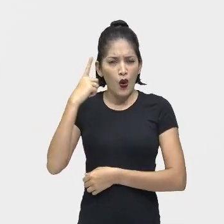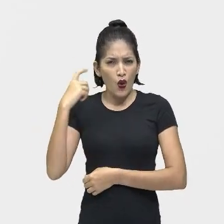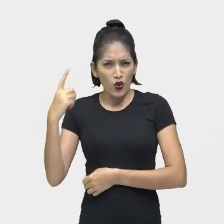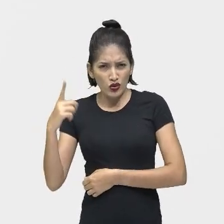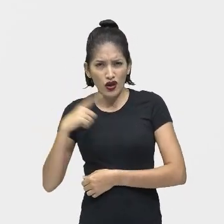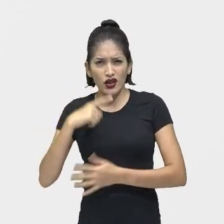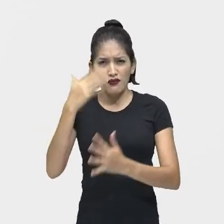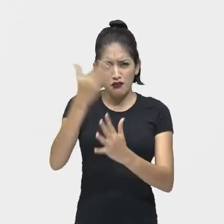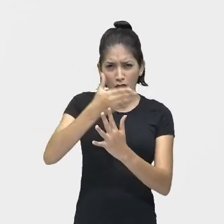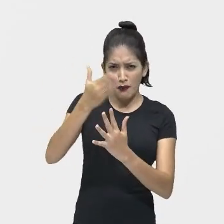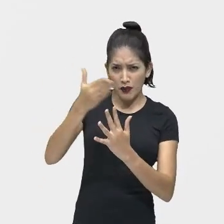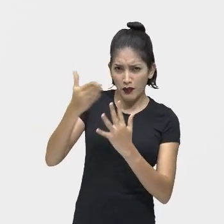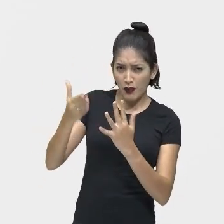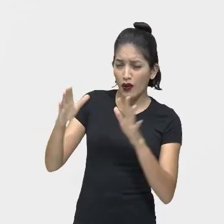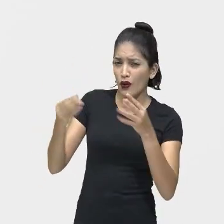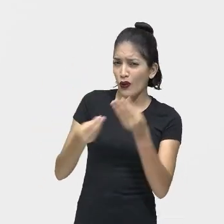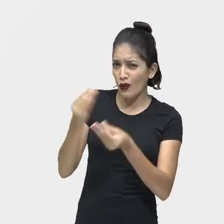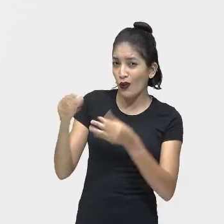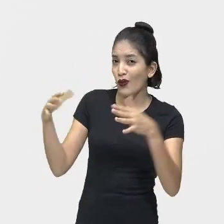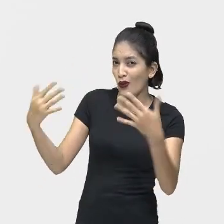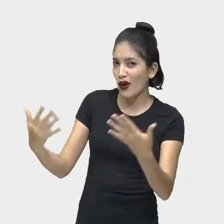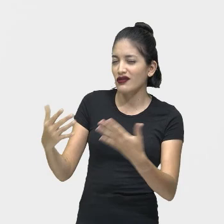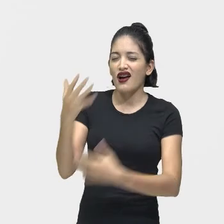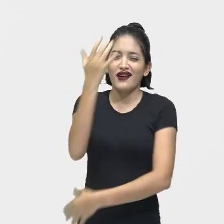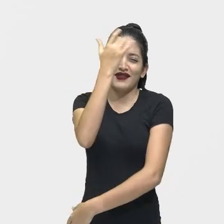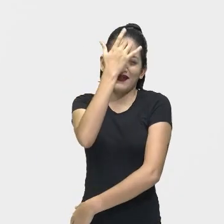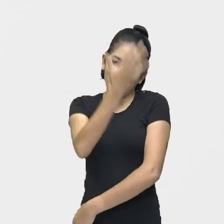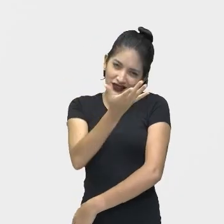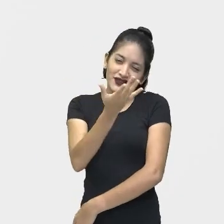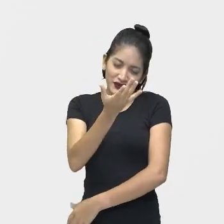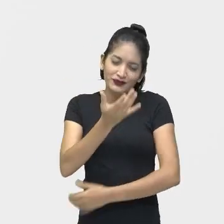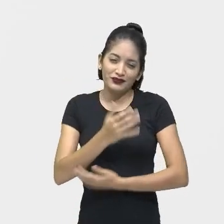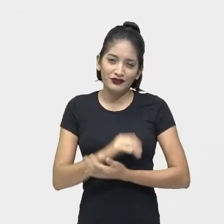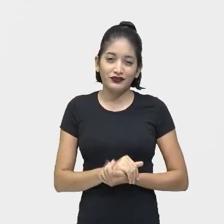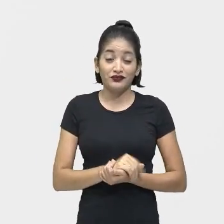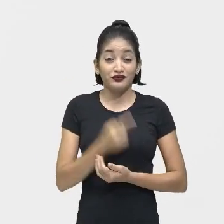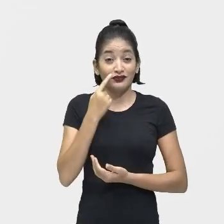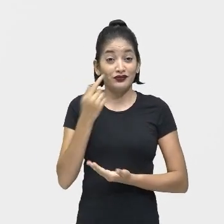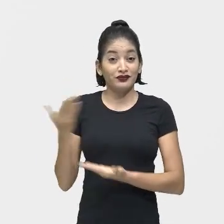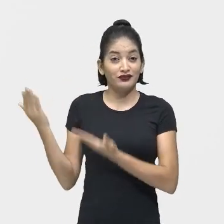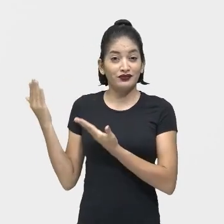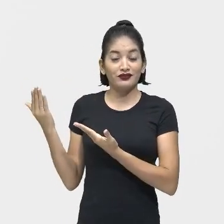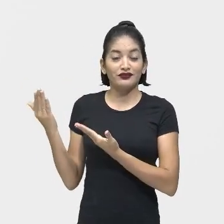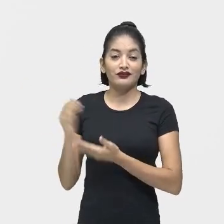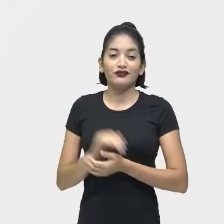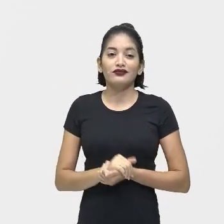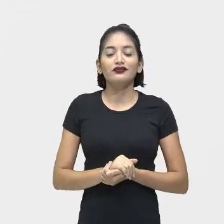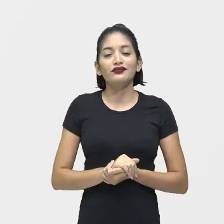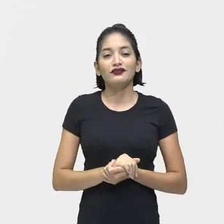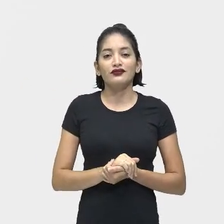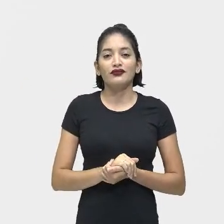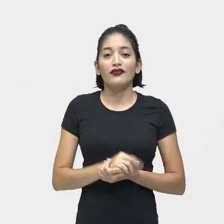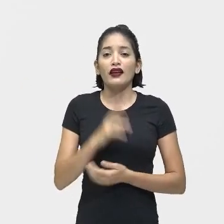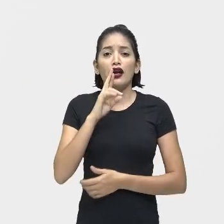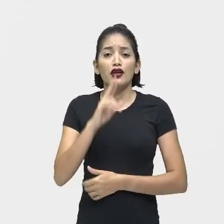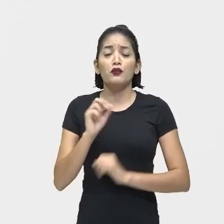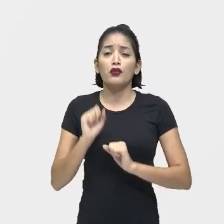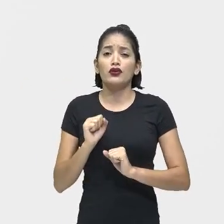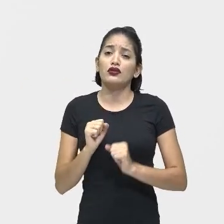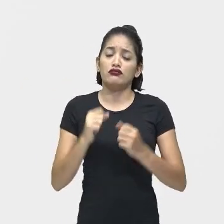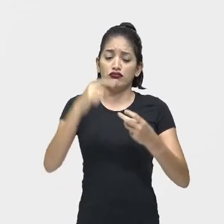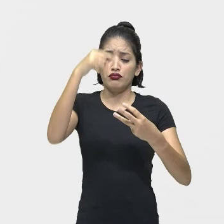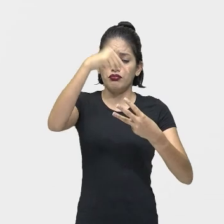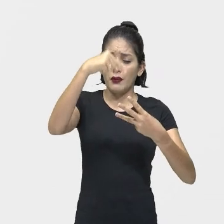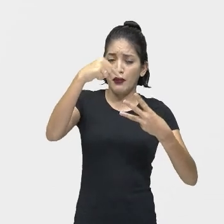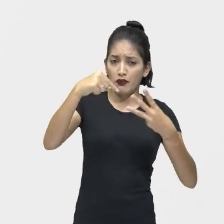ser divididos? Ah, isso aí é muito fácil, não é verdade? Vamos ver a resposta? Então, elas podem ser divididas da